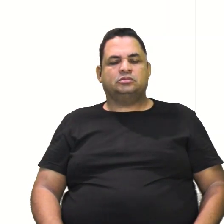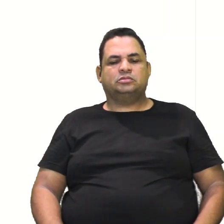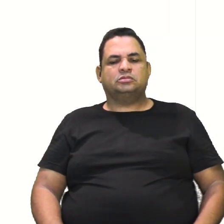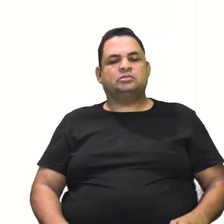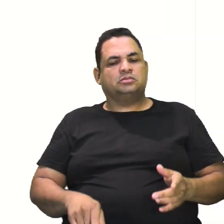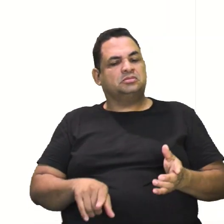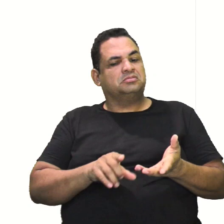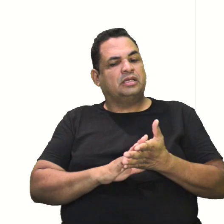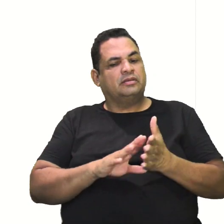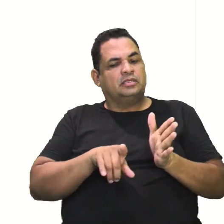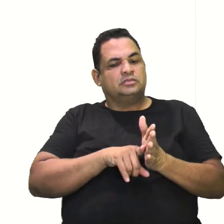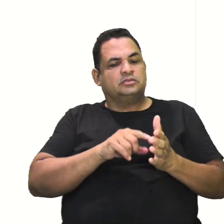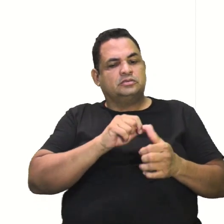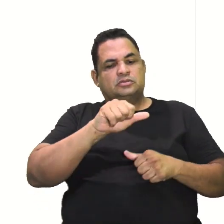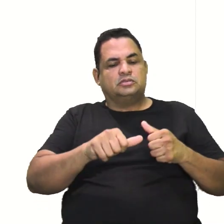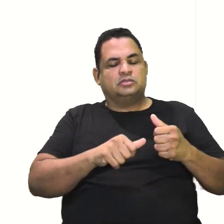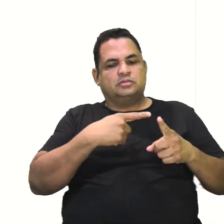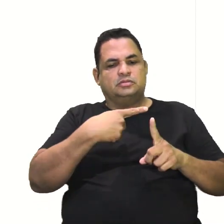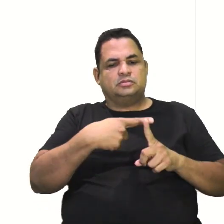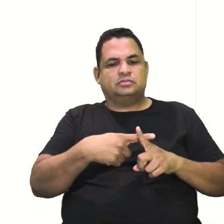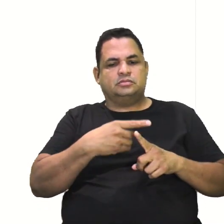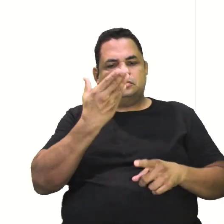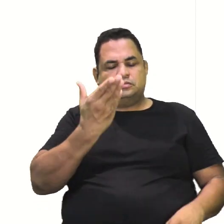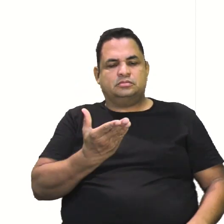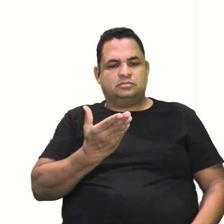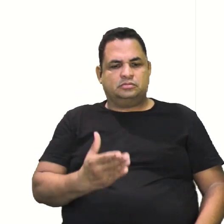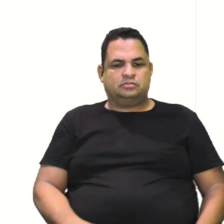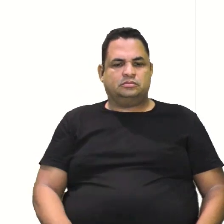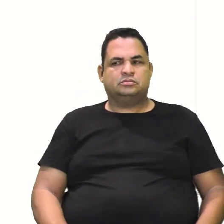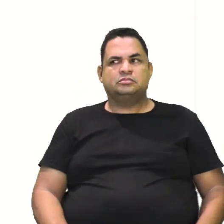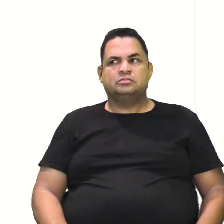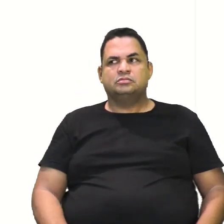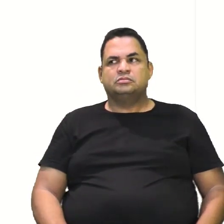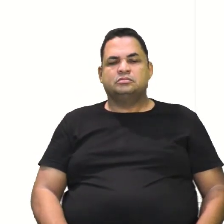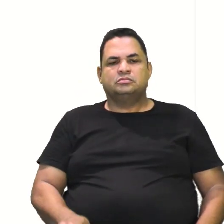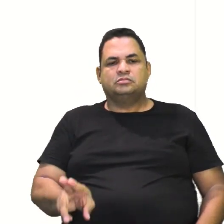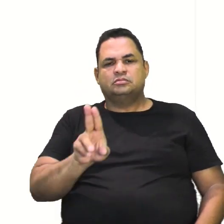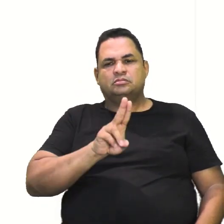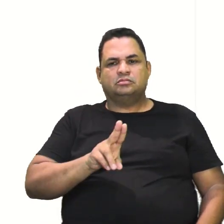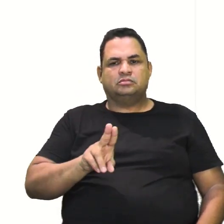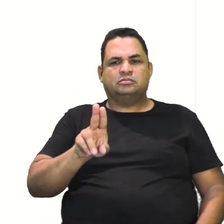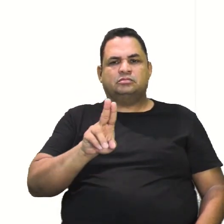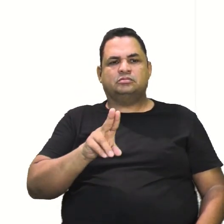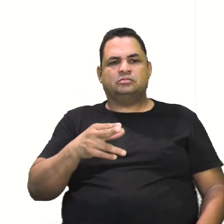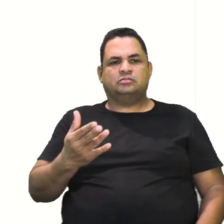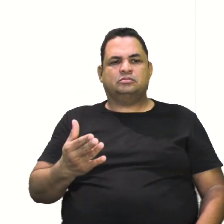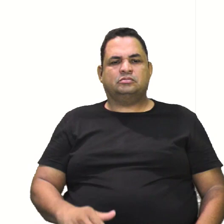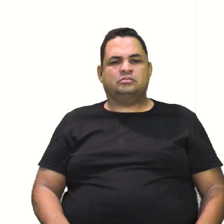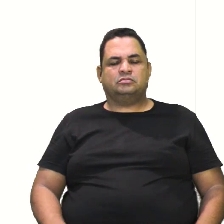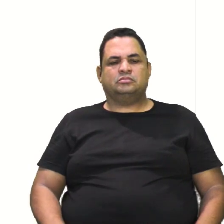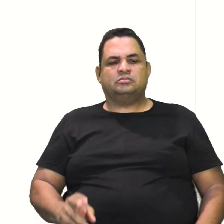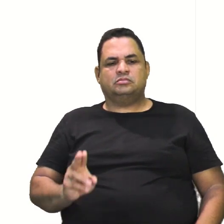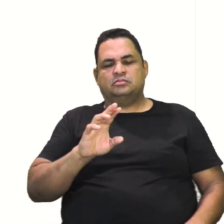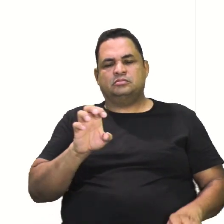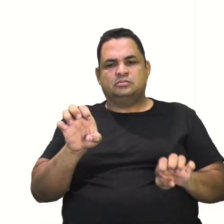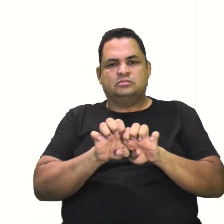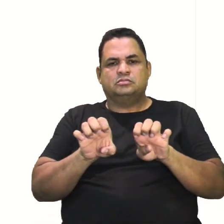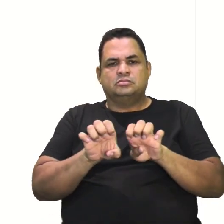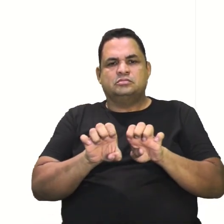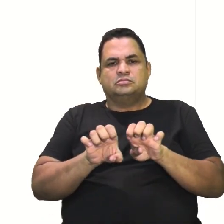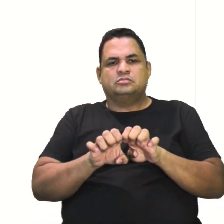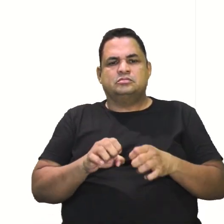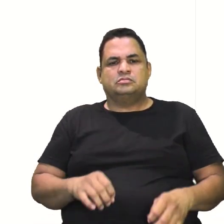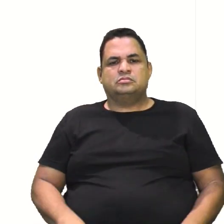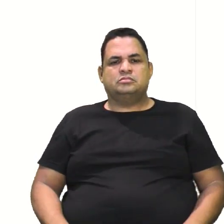ser? Positivo. Então, pronto. Já é esse aqui que eu quero. E agora eu vou usar a fórmula para aplicar a da equação.